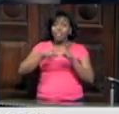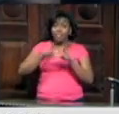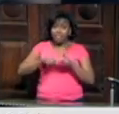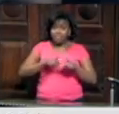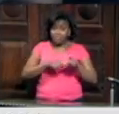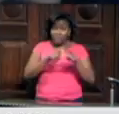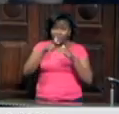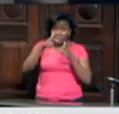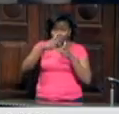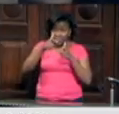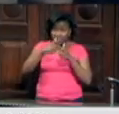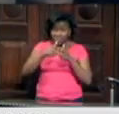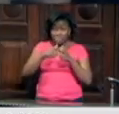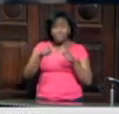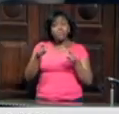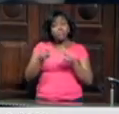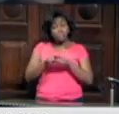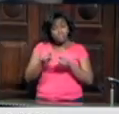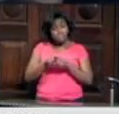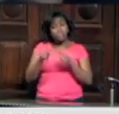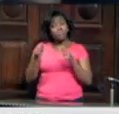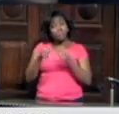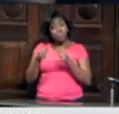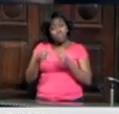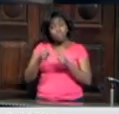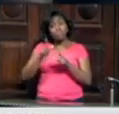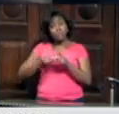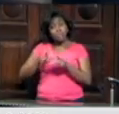também são letras, vírgula, e boas.